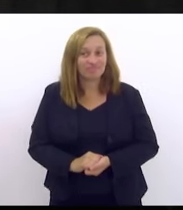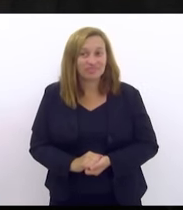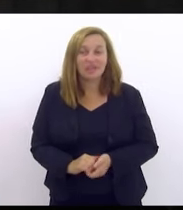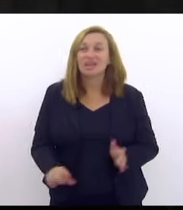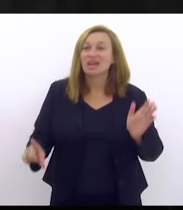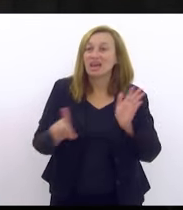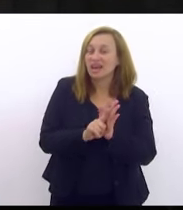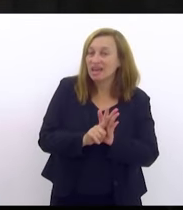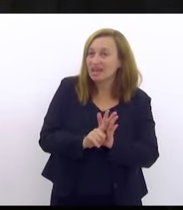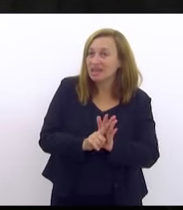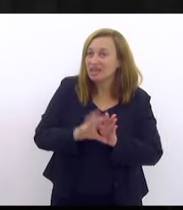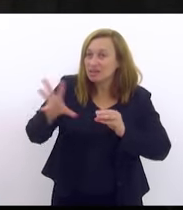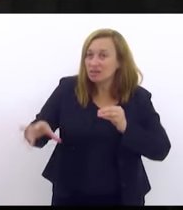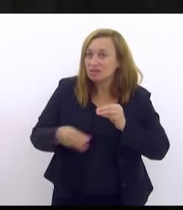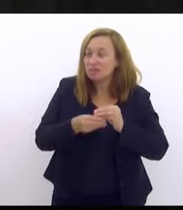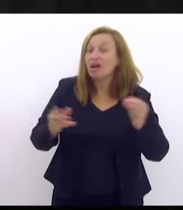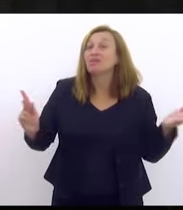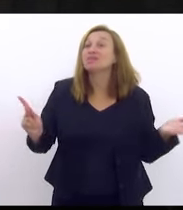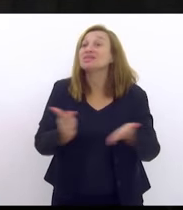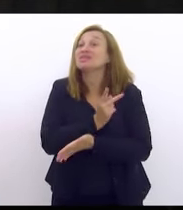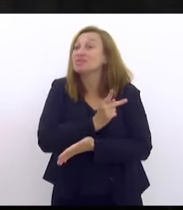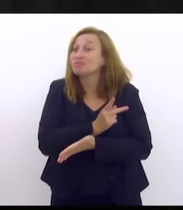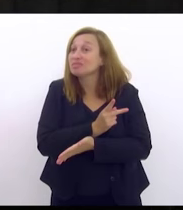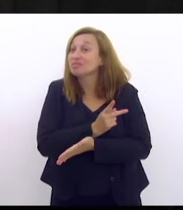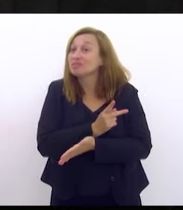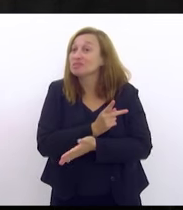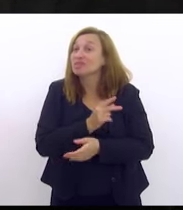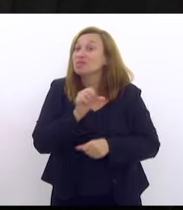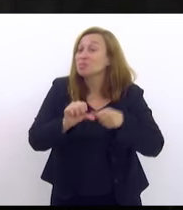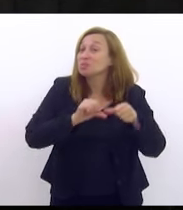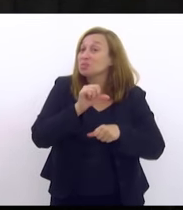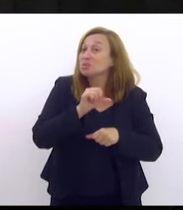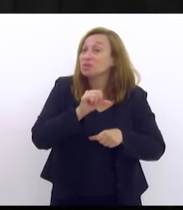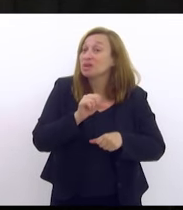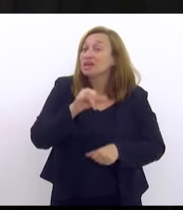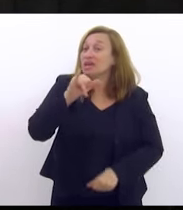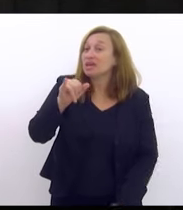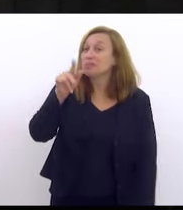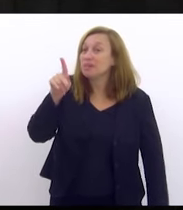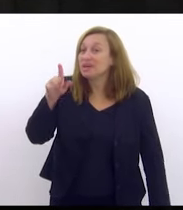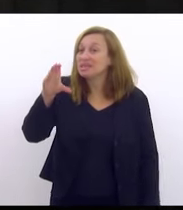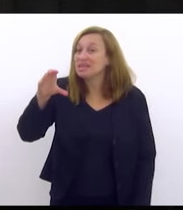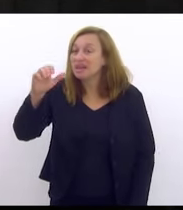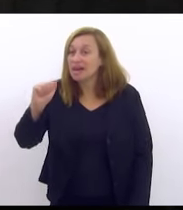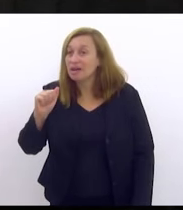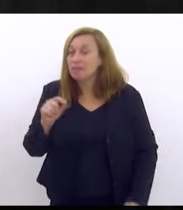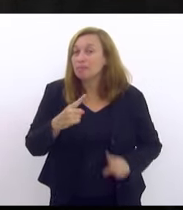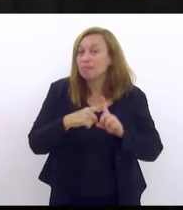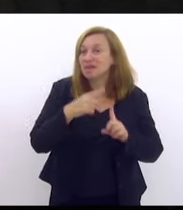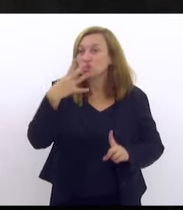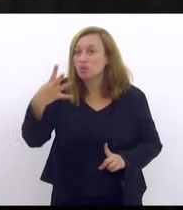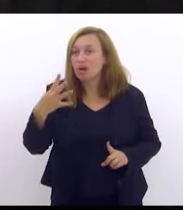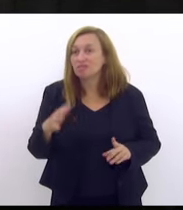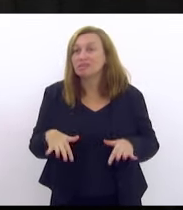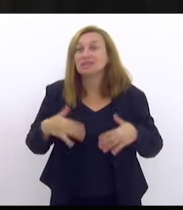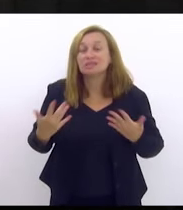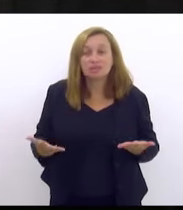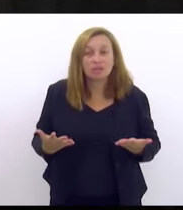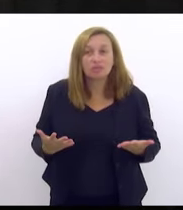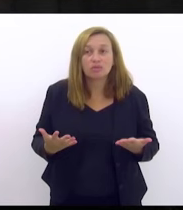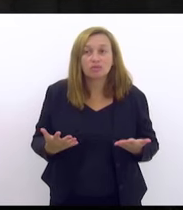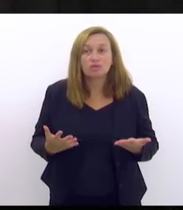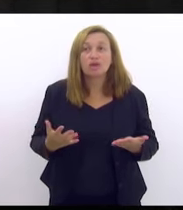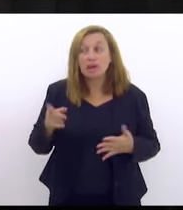lei complementar aconteceu, foi mudada, para IPCA mais 4%. Então, é um assunto que